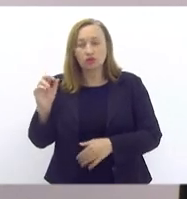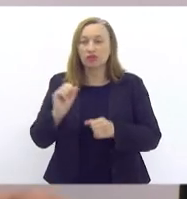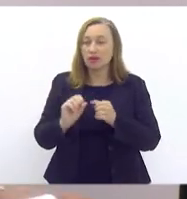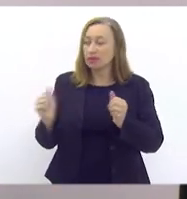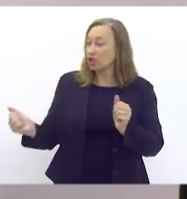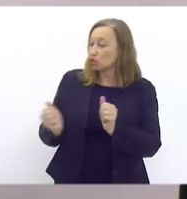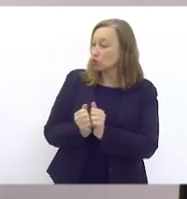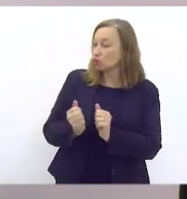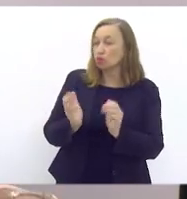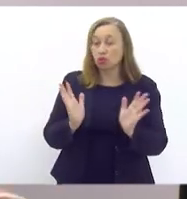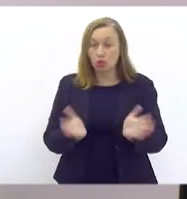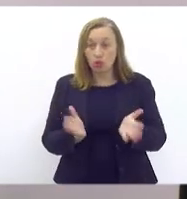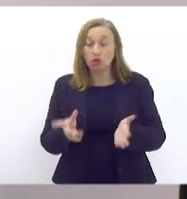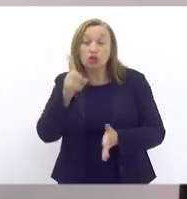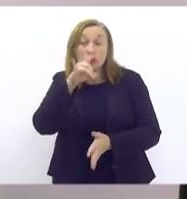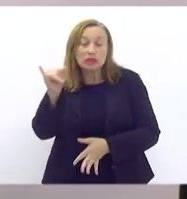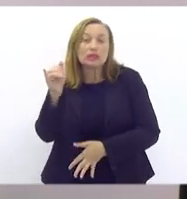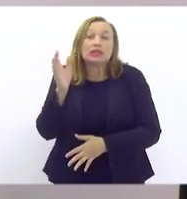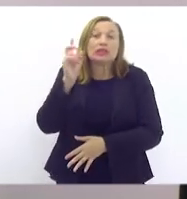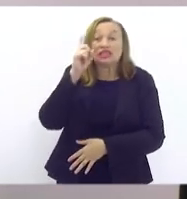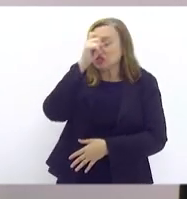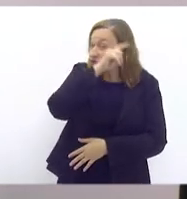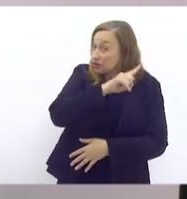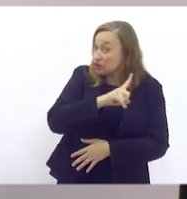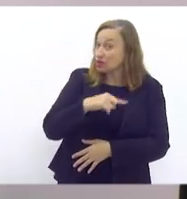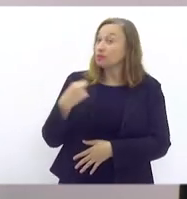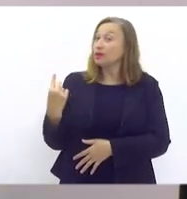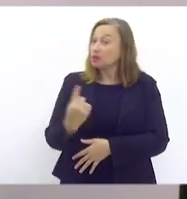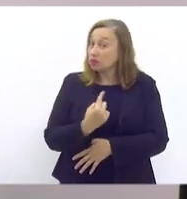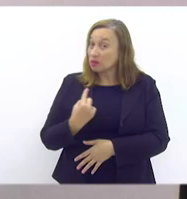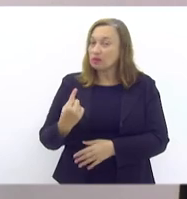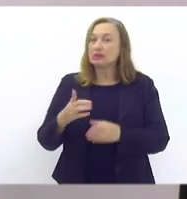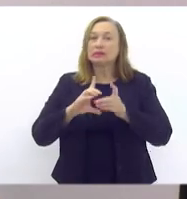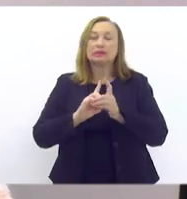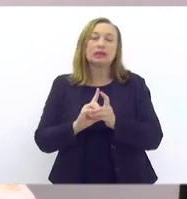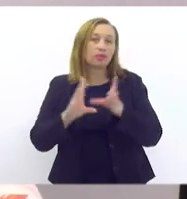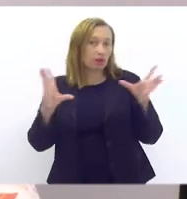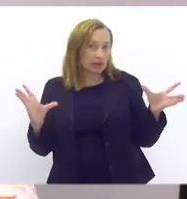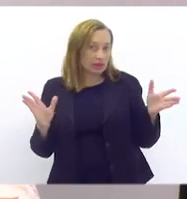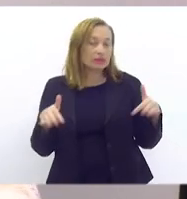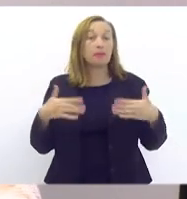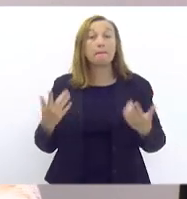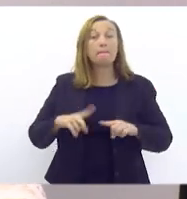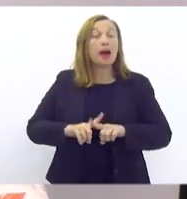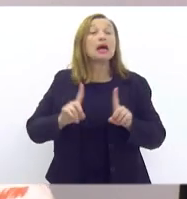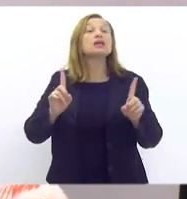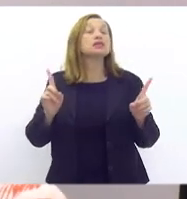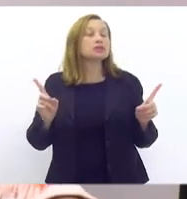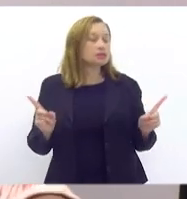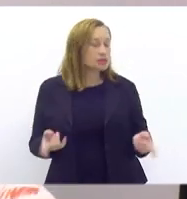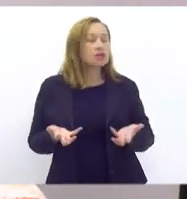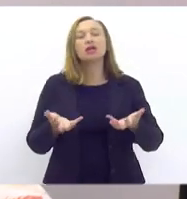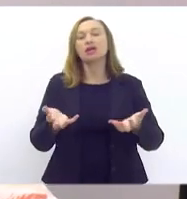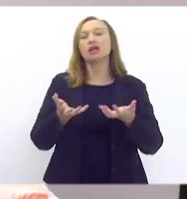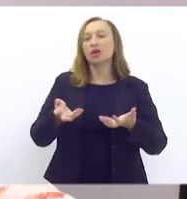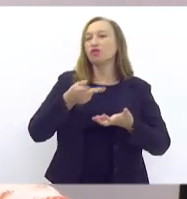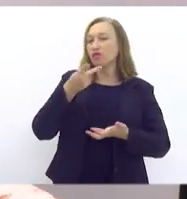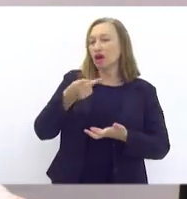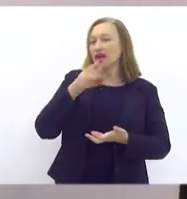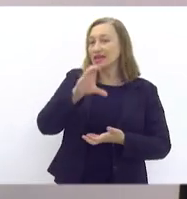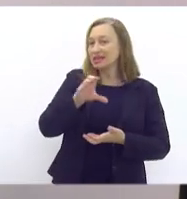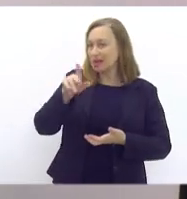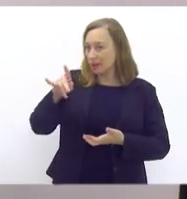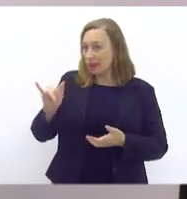conosco no dia de hoje um dia difícil pra nossa democracia inclusive mas quero dizer que esta